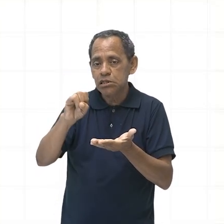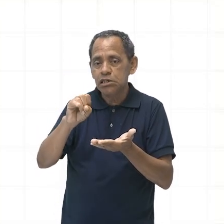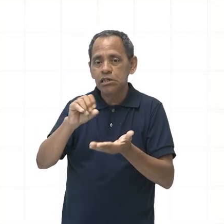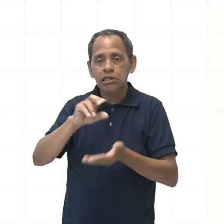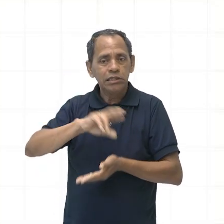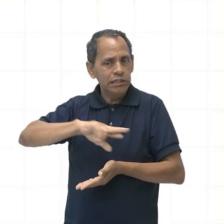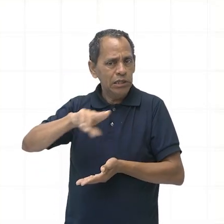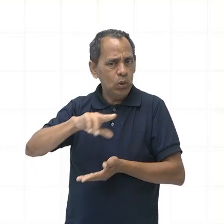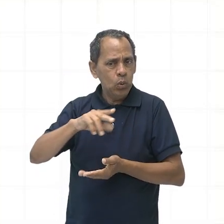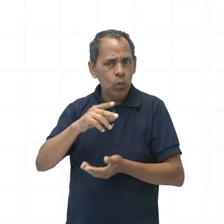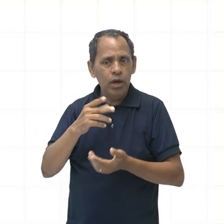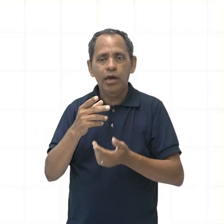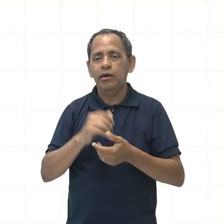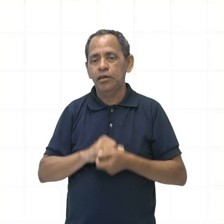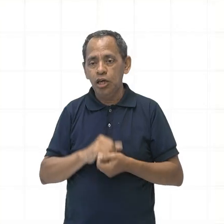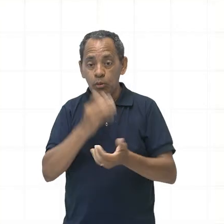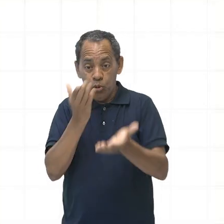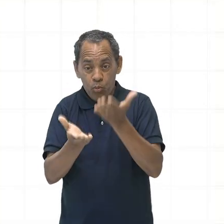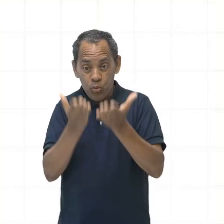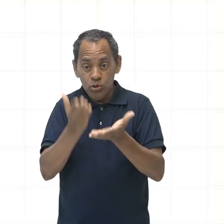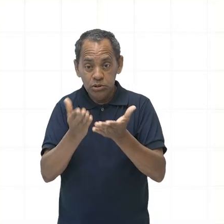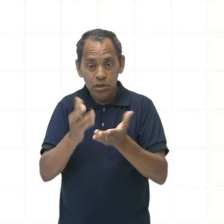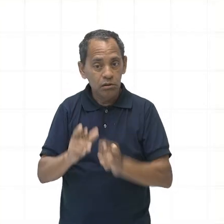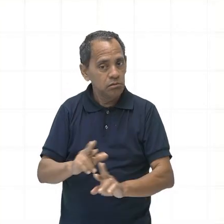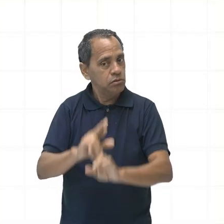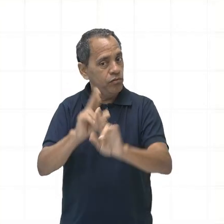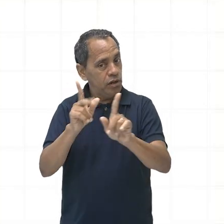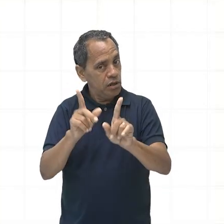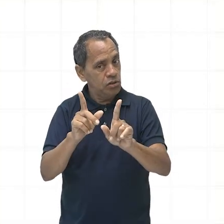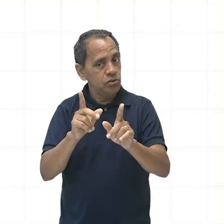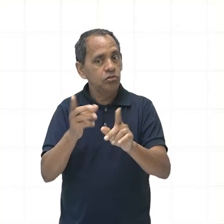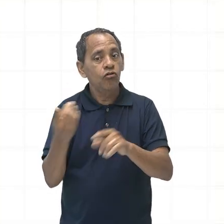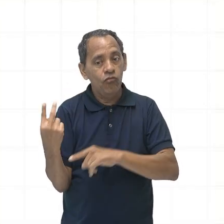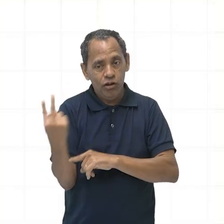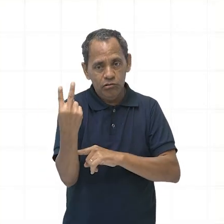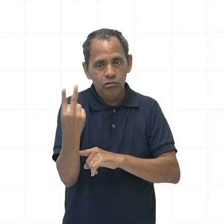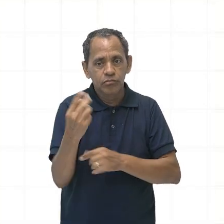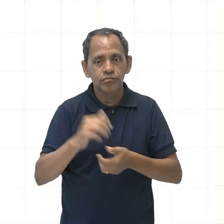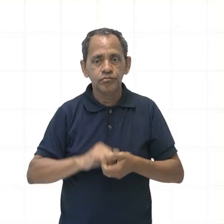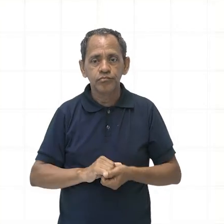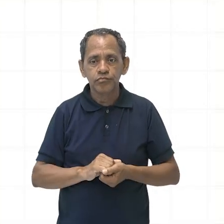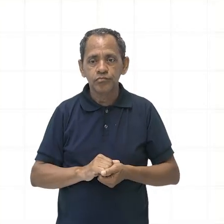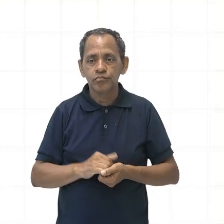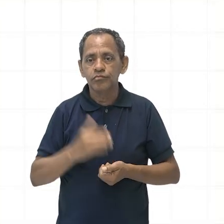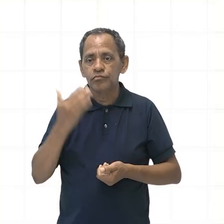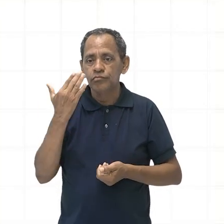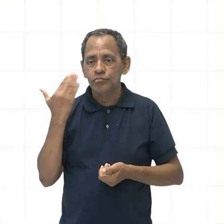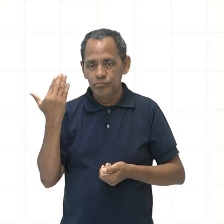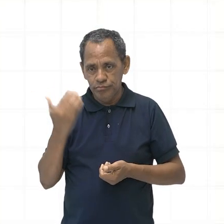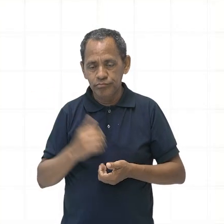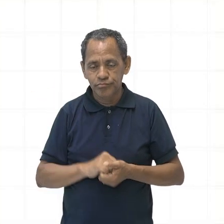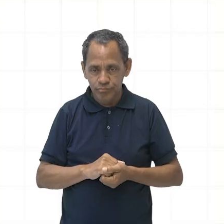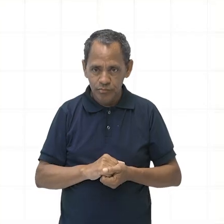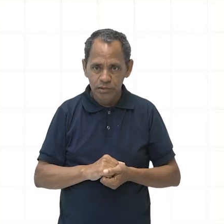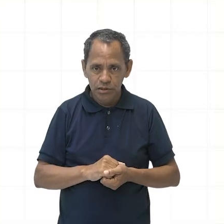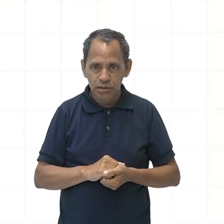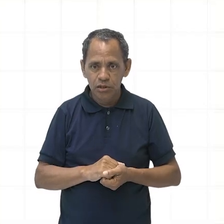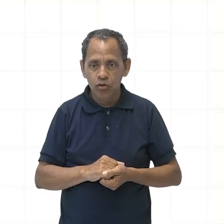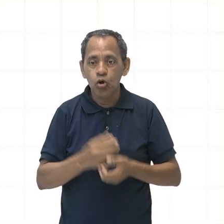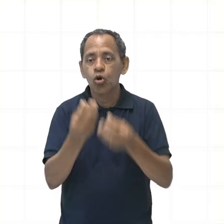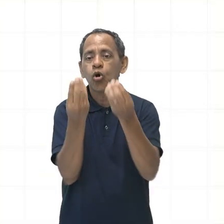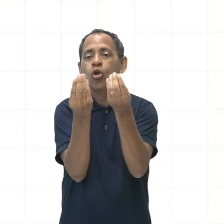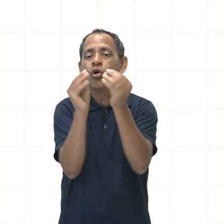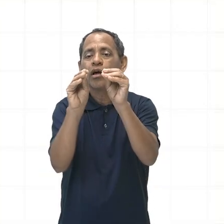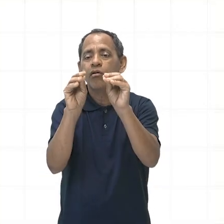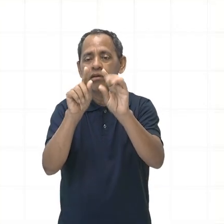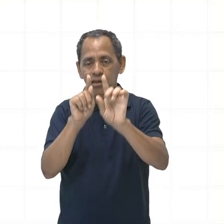uma prova de que eles são proporcionais. E como eles são proporcionais, eu vou colocar o sinal de igual aqui entre a divisão